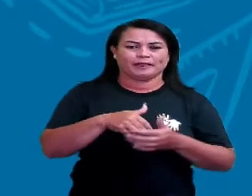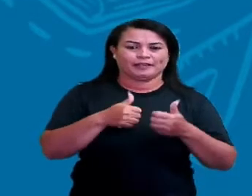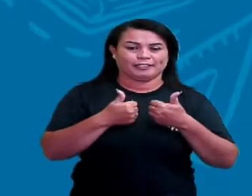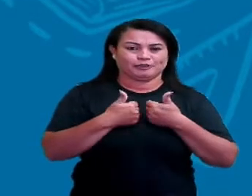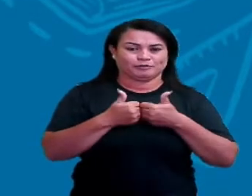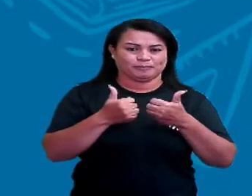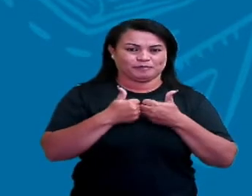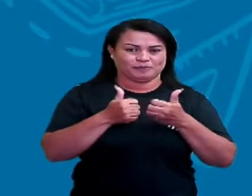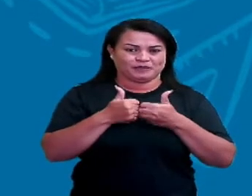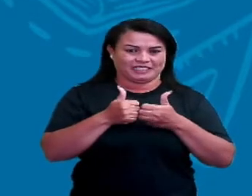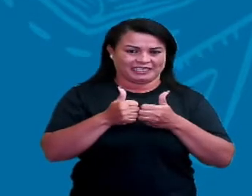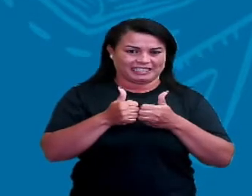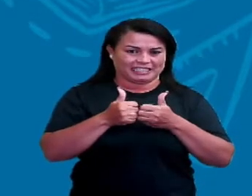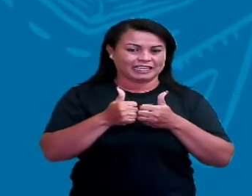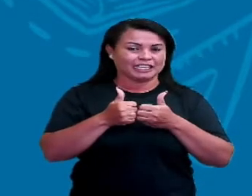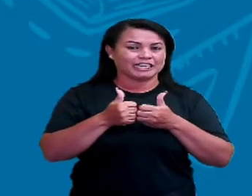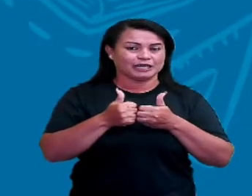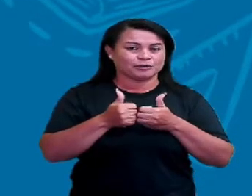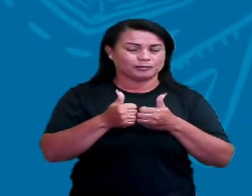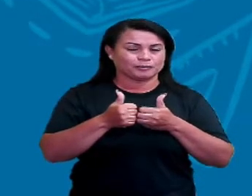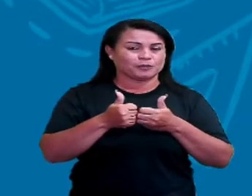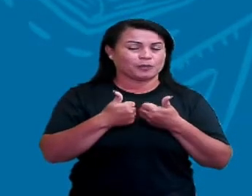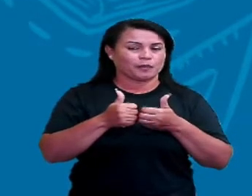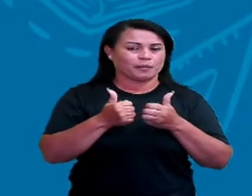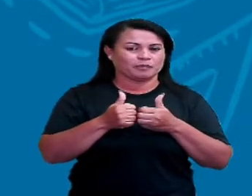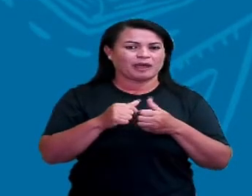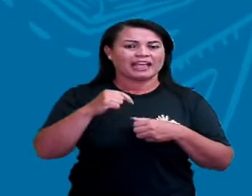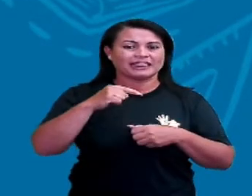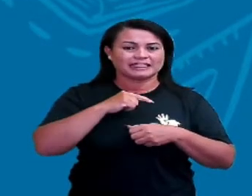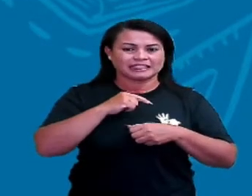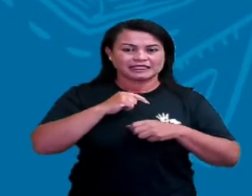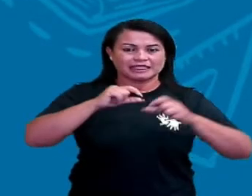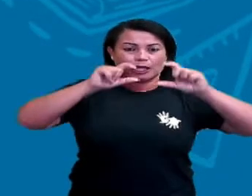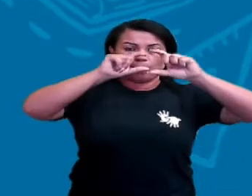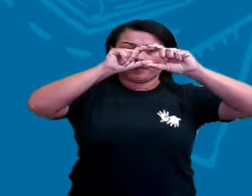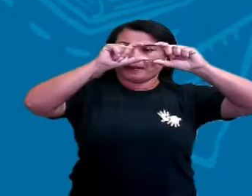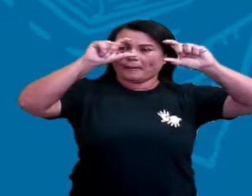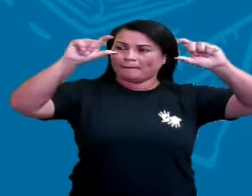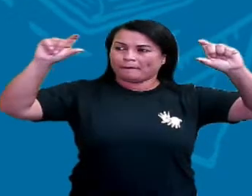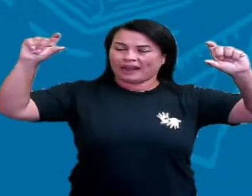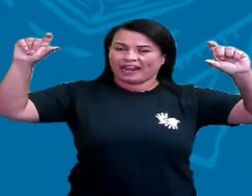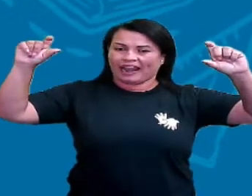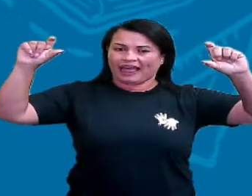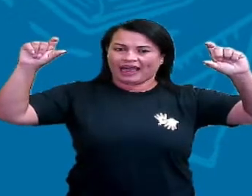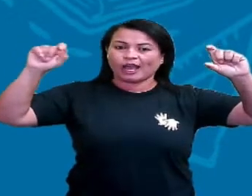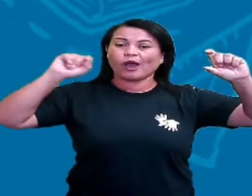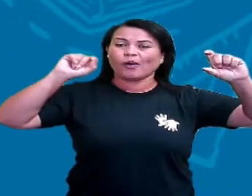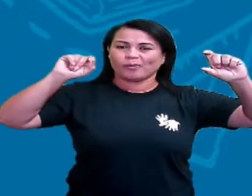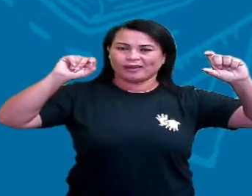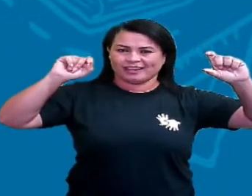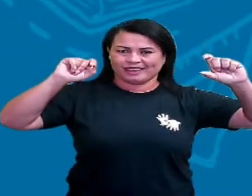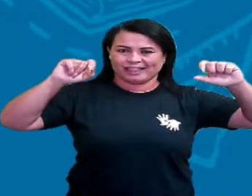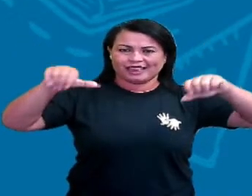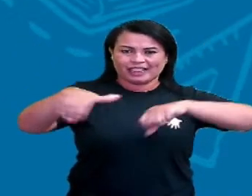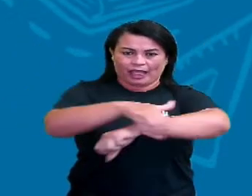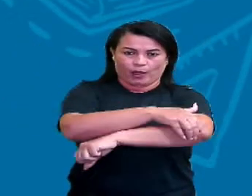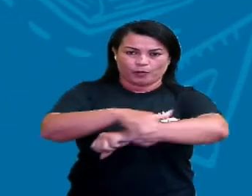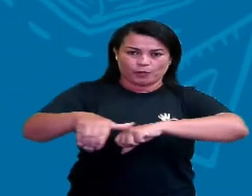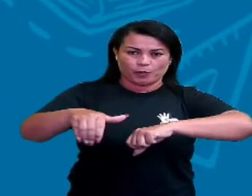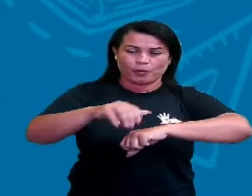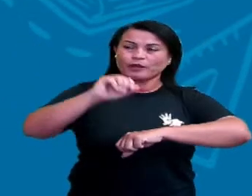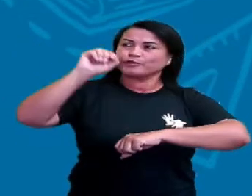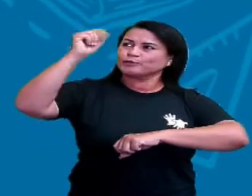pegar, né, um ônibus. E tinha uma placa de uma rua que tinha escrito assim: Rua